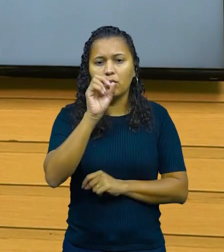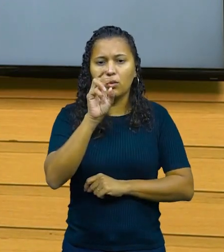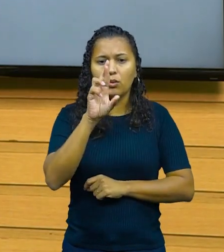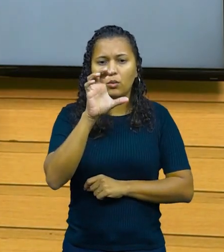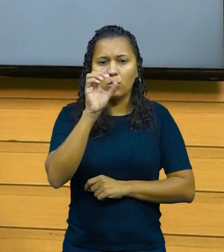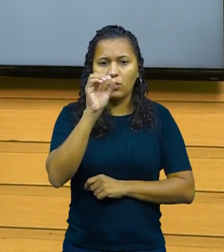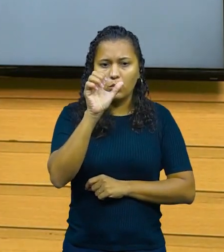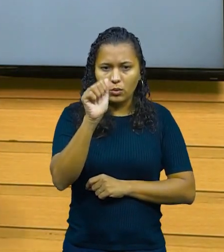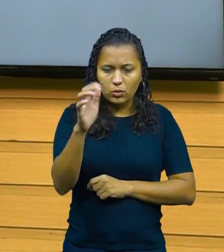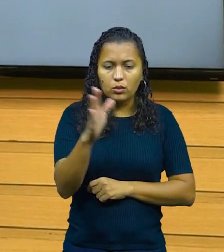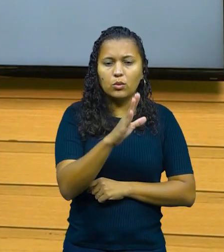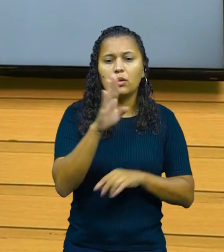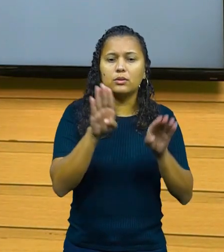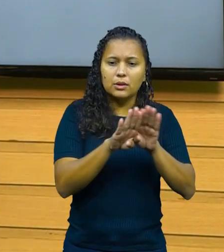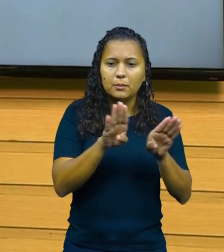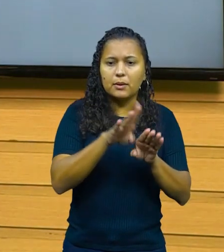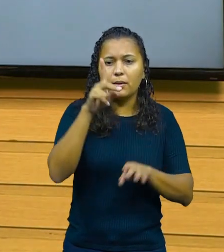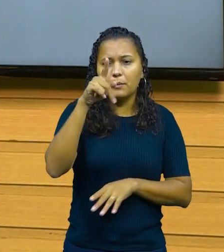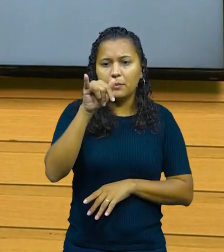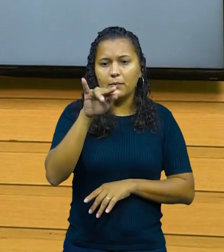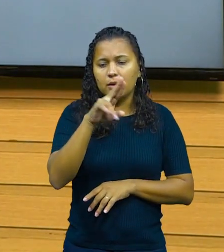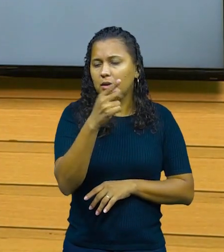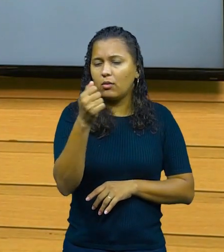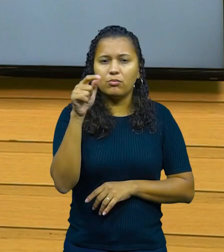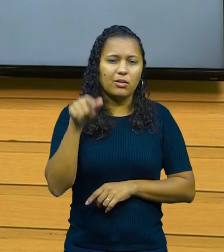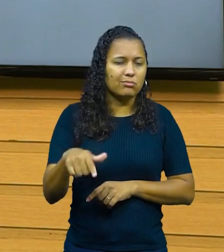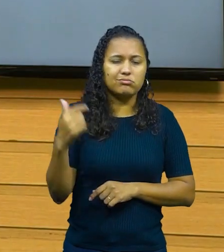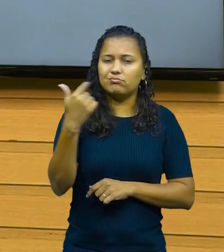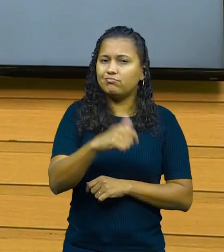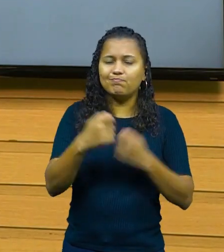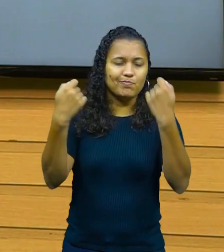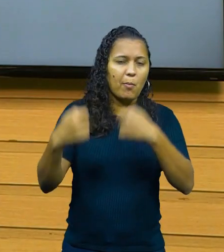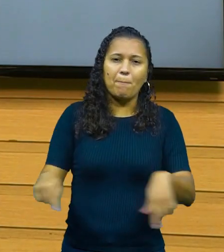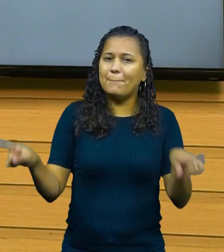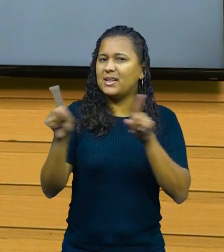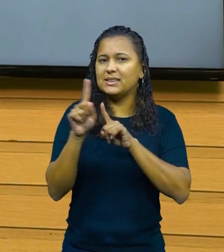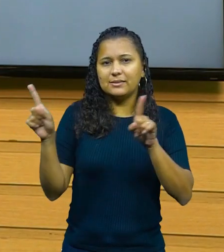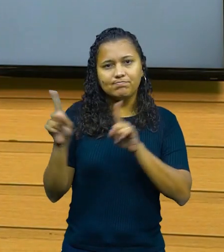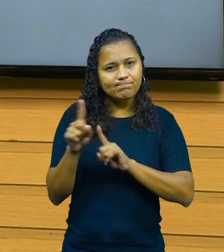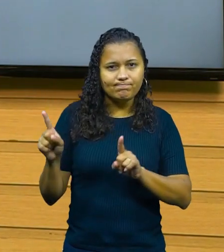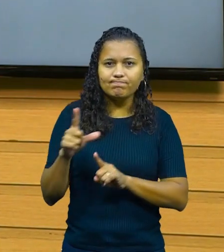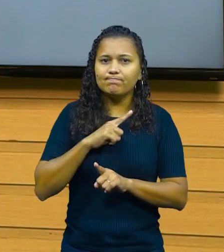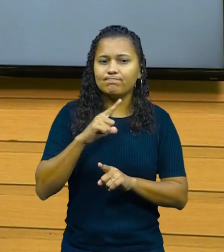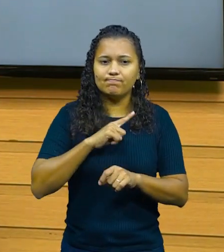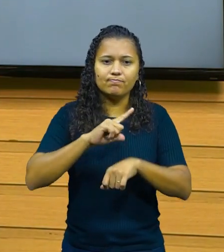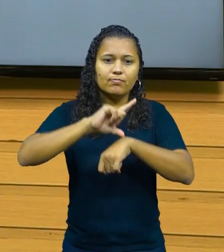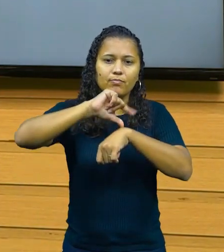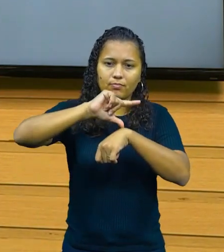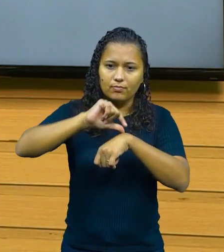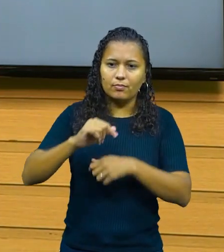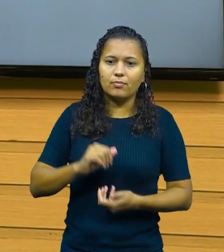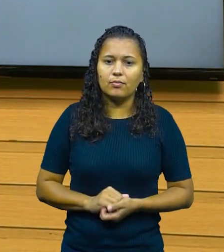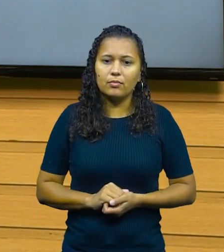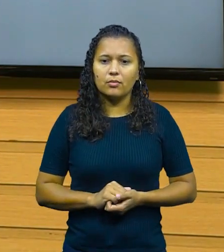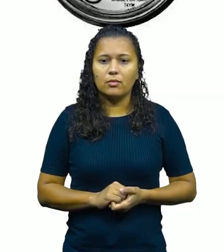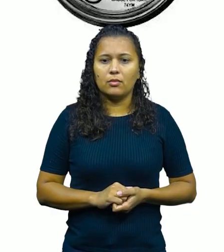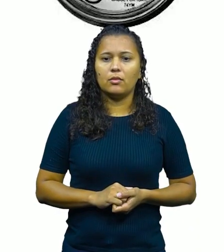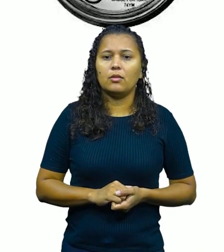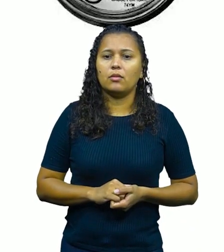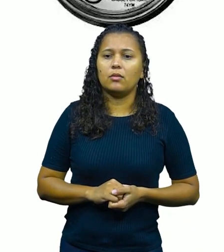presença de coroa e pinhão. Nesse aqui, não. Ele já não vai contar com essas peças dentro do relógio de